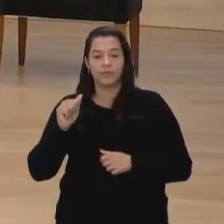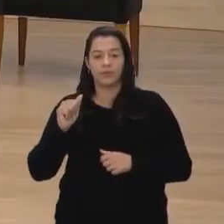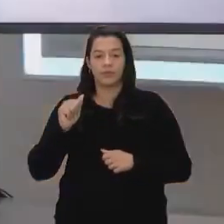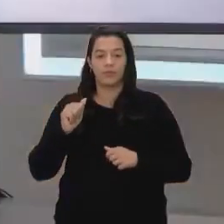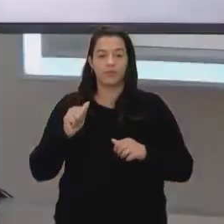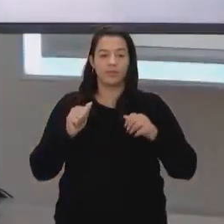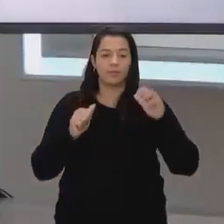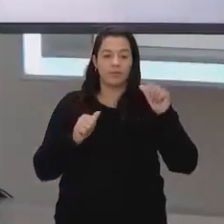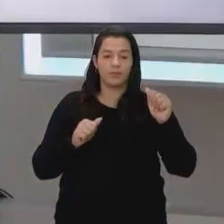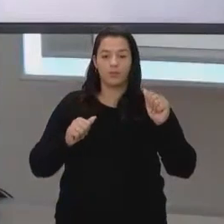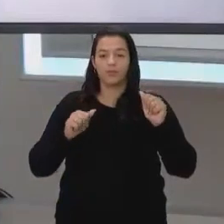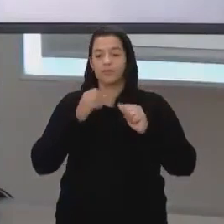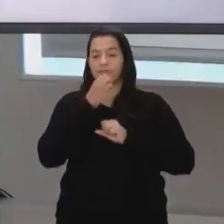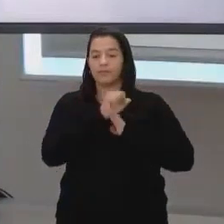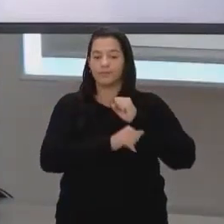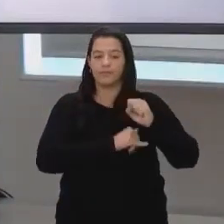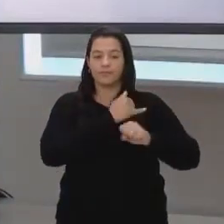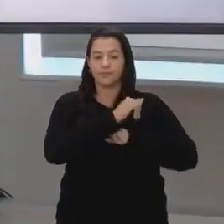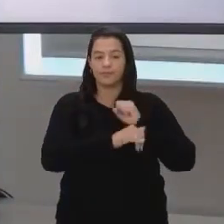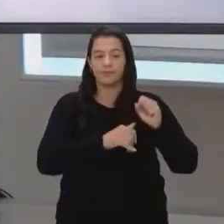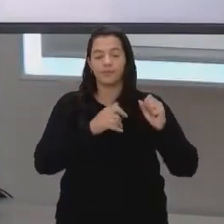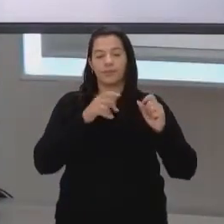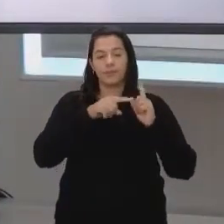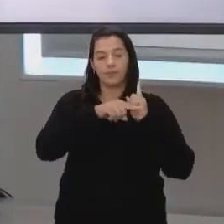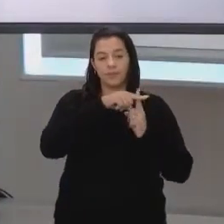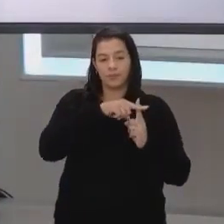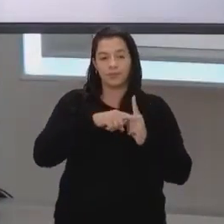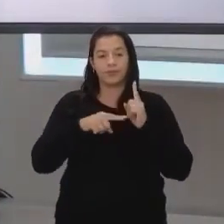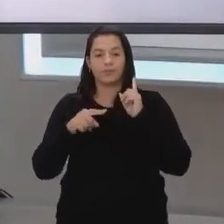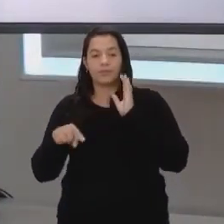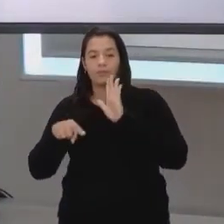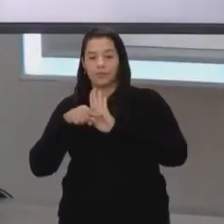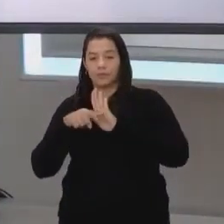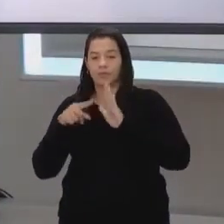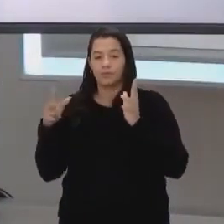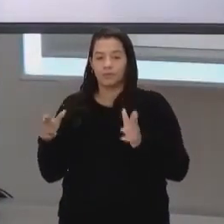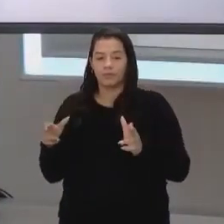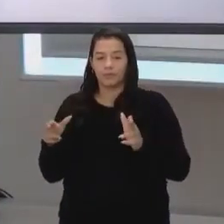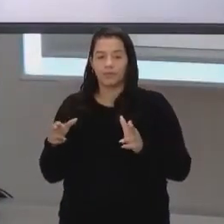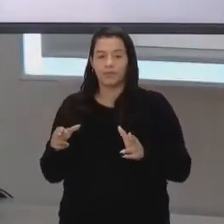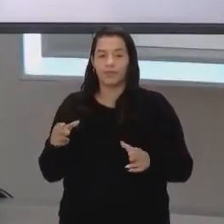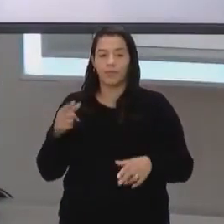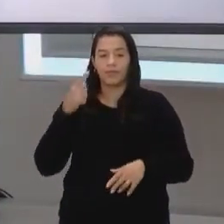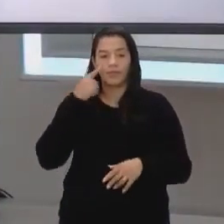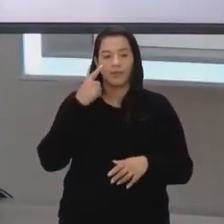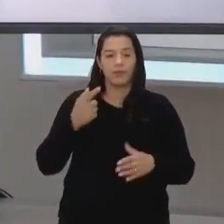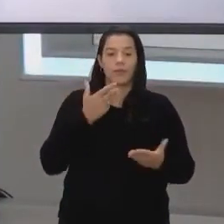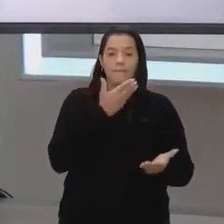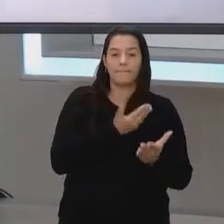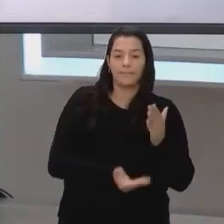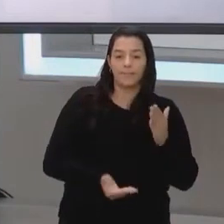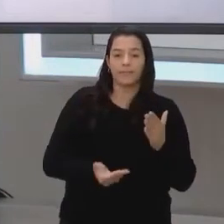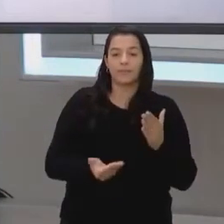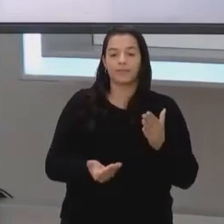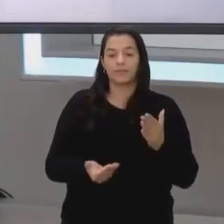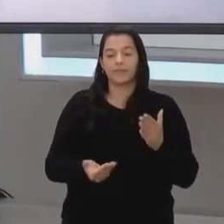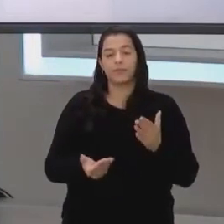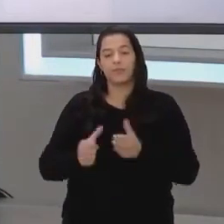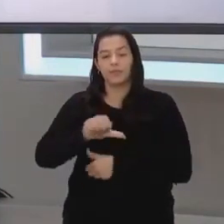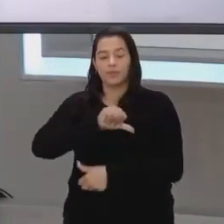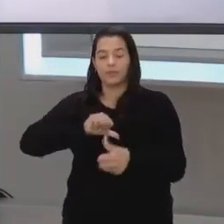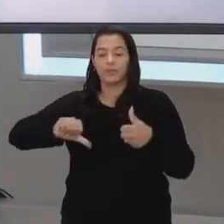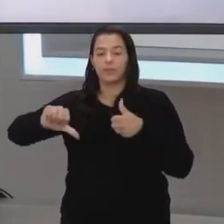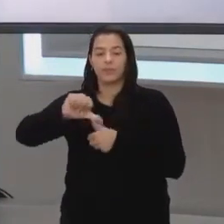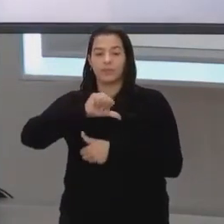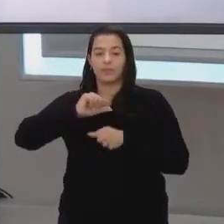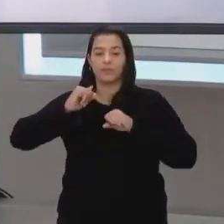Átomo positivo igual ao negativo. Átomo positivo igual ao negativo. A partir do momento que ele perdeu, ele se